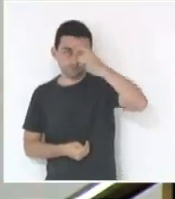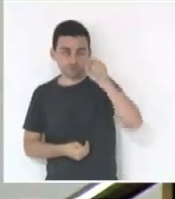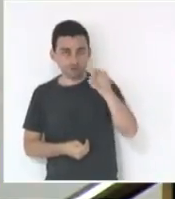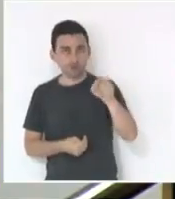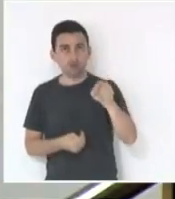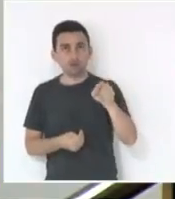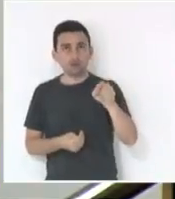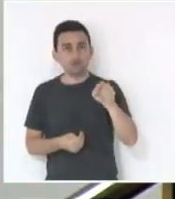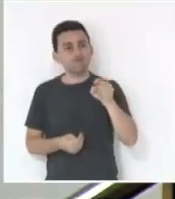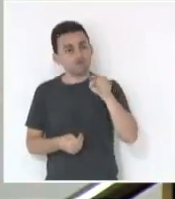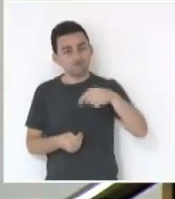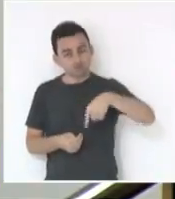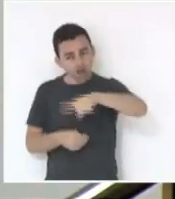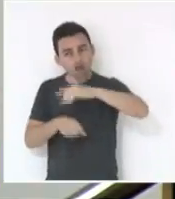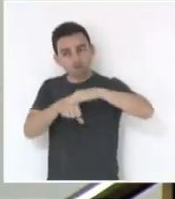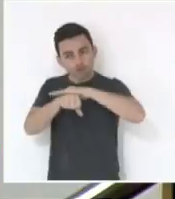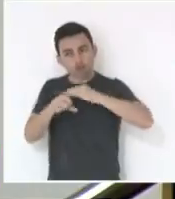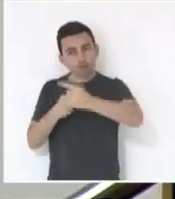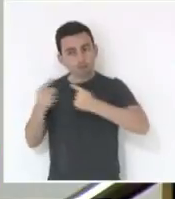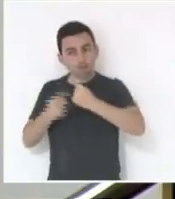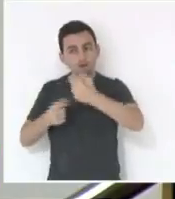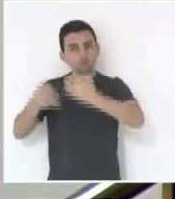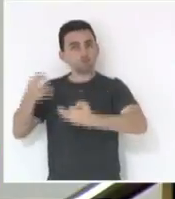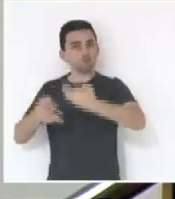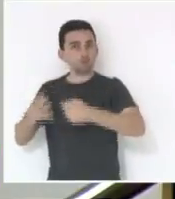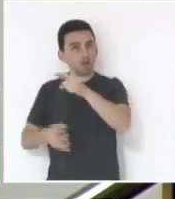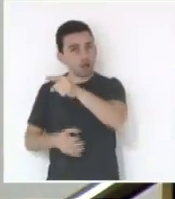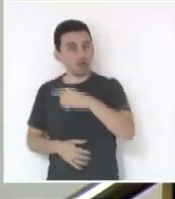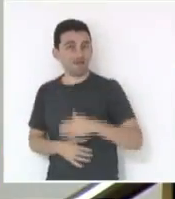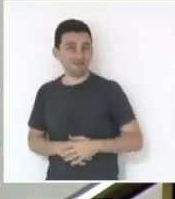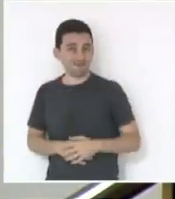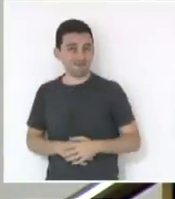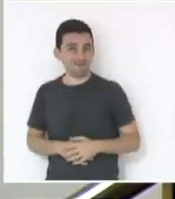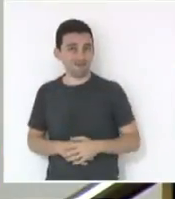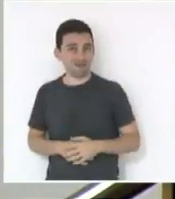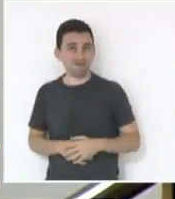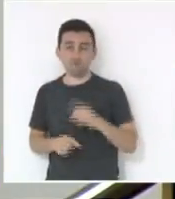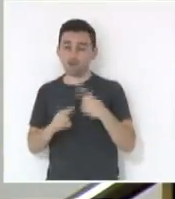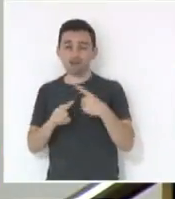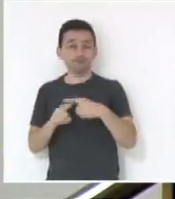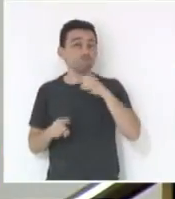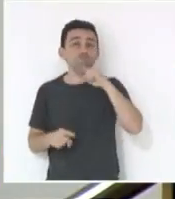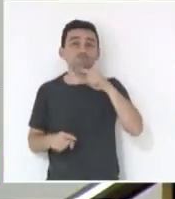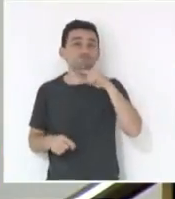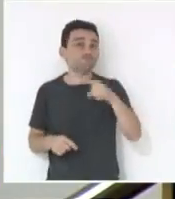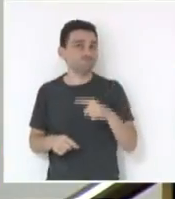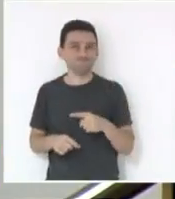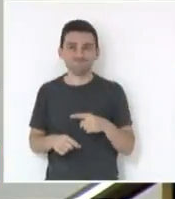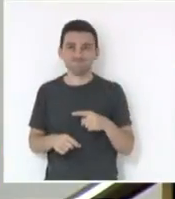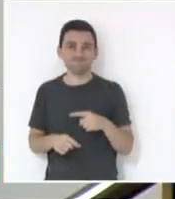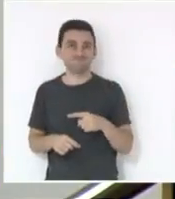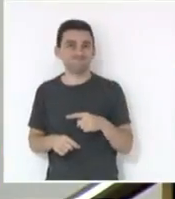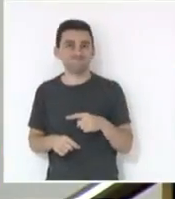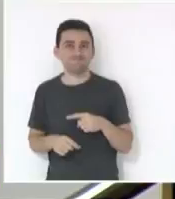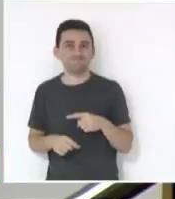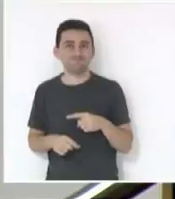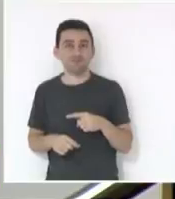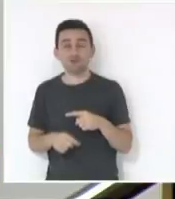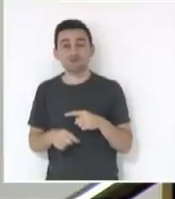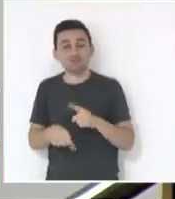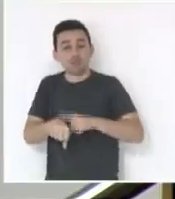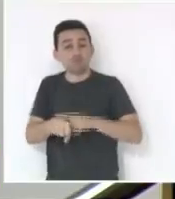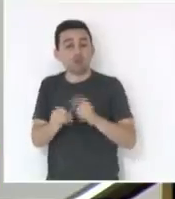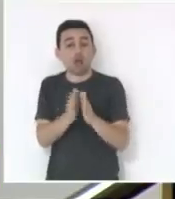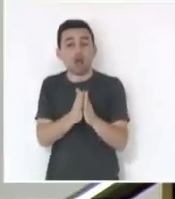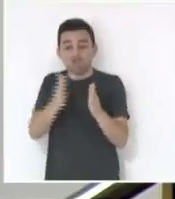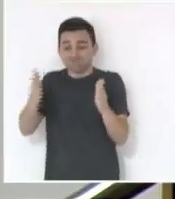para falar com a justiça, porque eles não conseguem conseguir da justiça um prazo